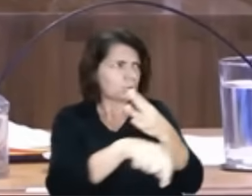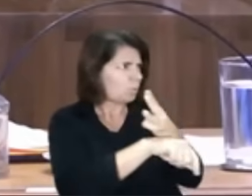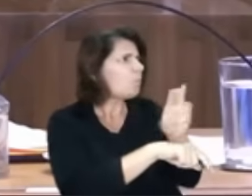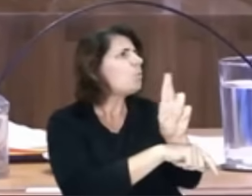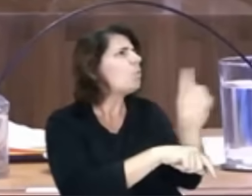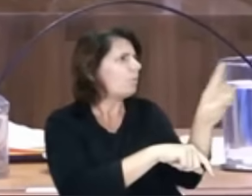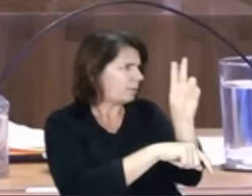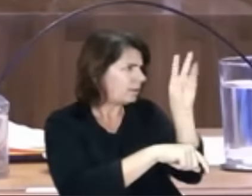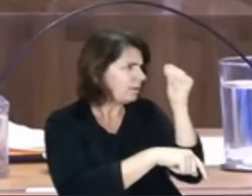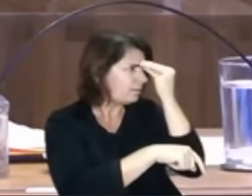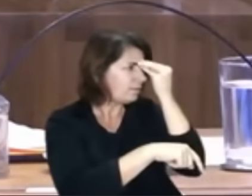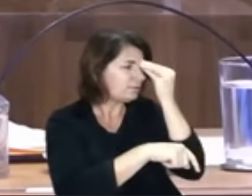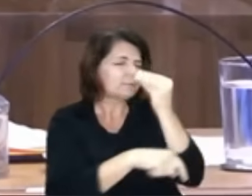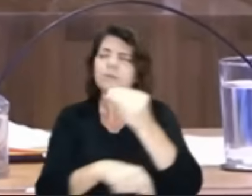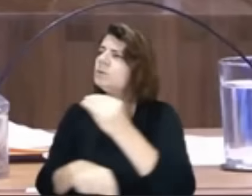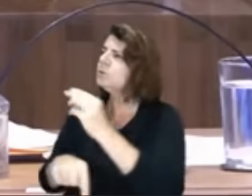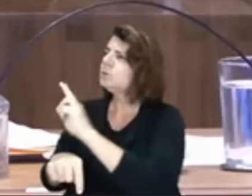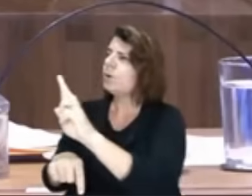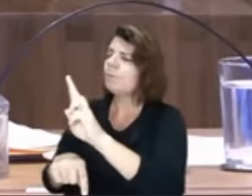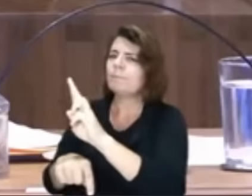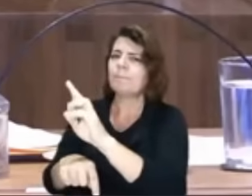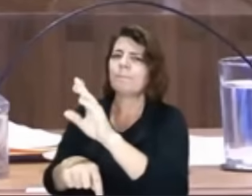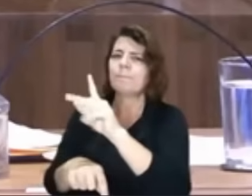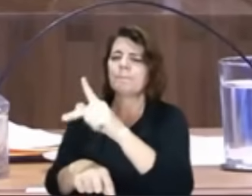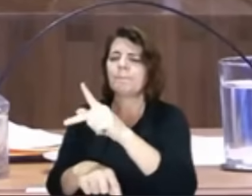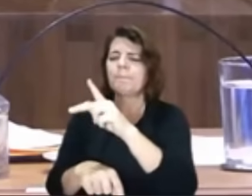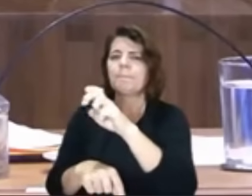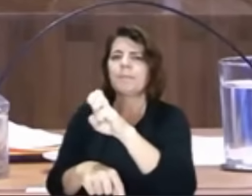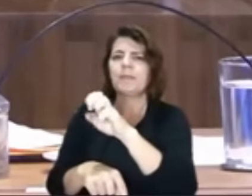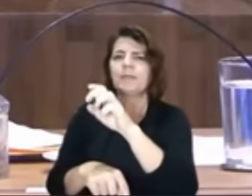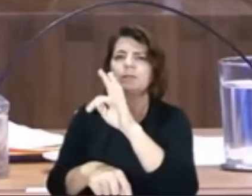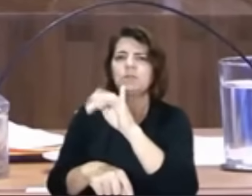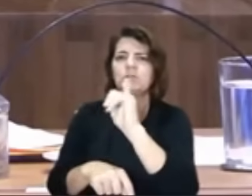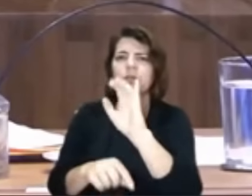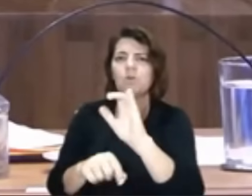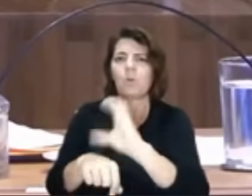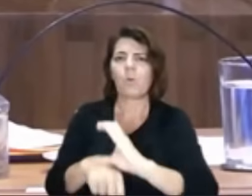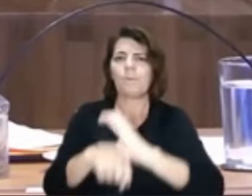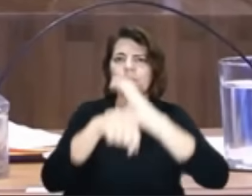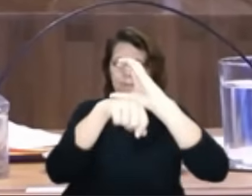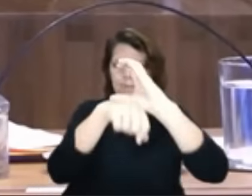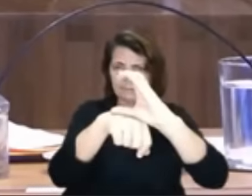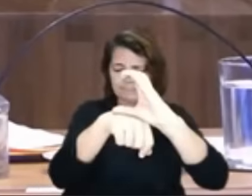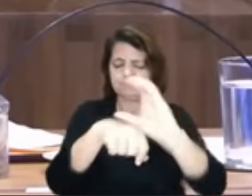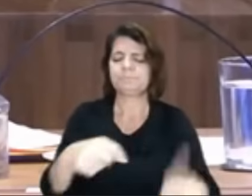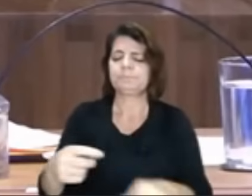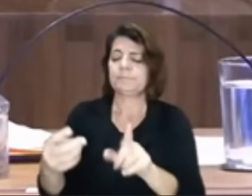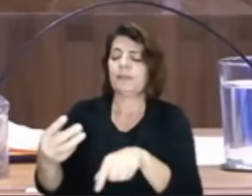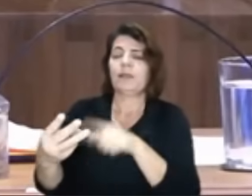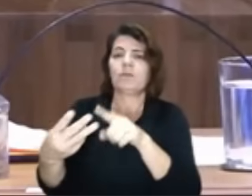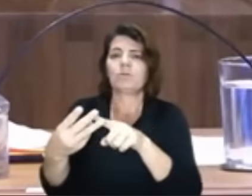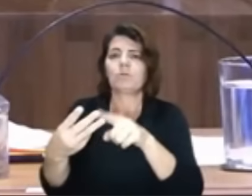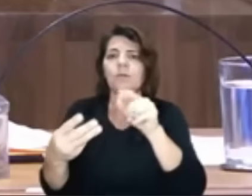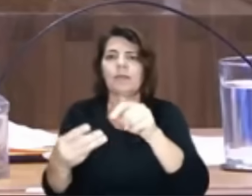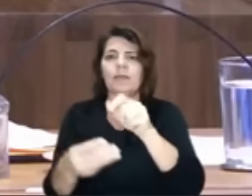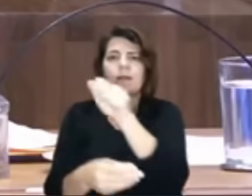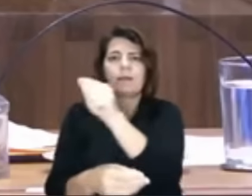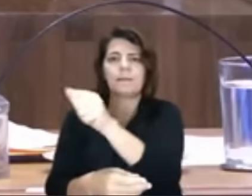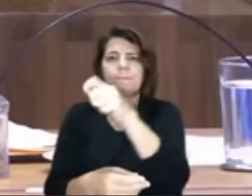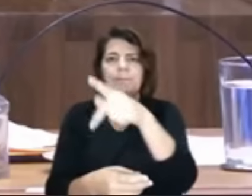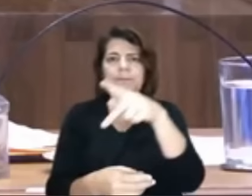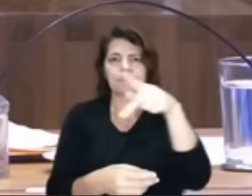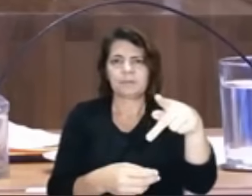grups esse grupo se chamava Peti comitê petic comitê certo e nós tínhamos um aplicativo que ele foi